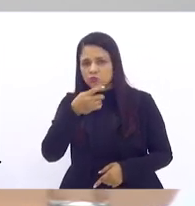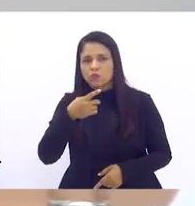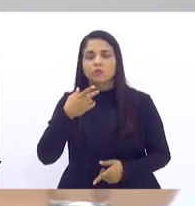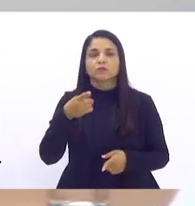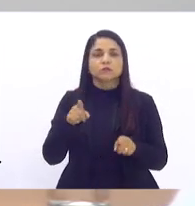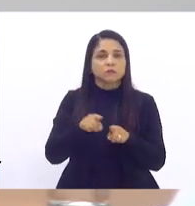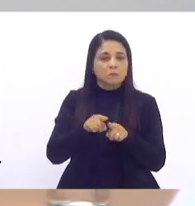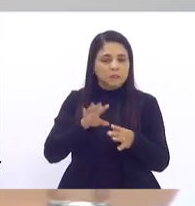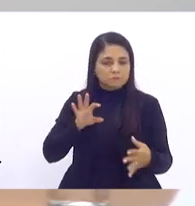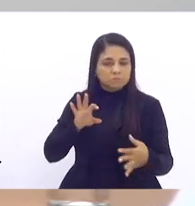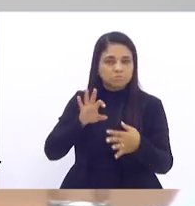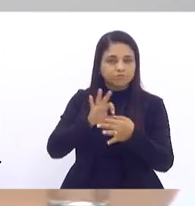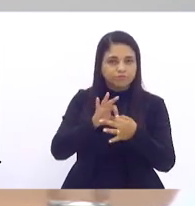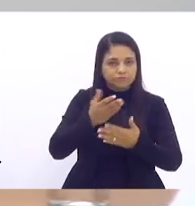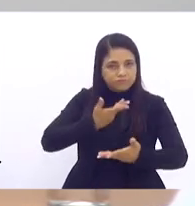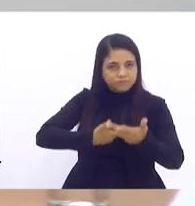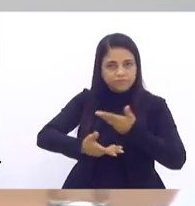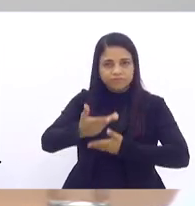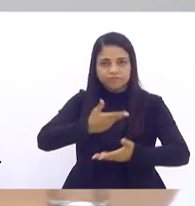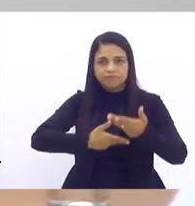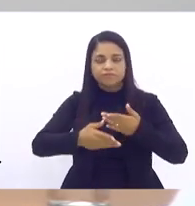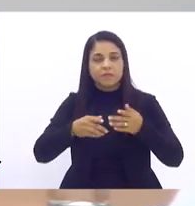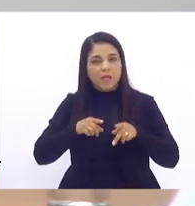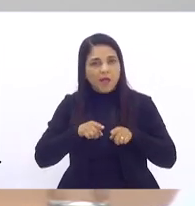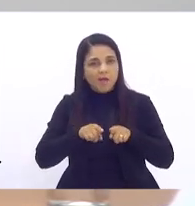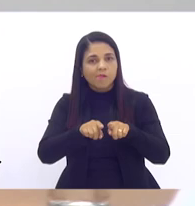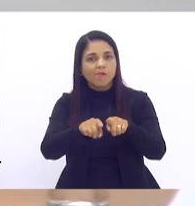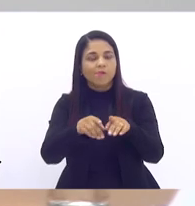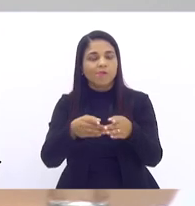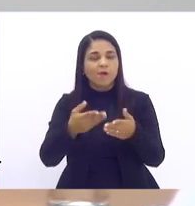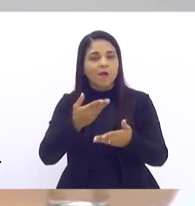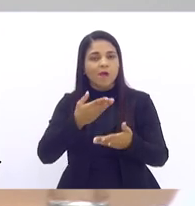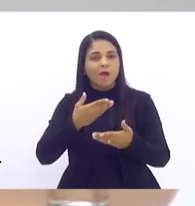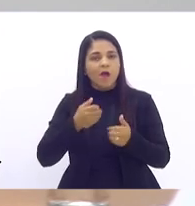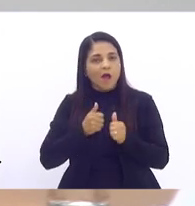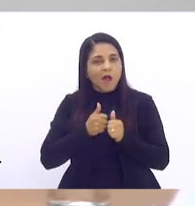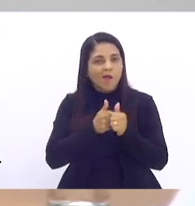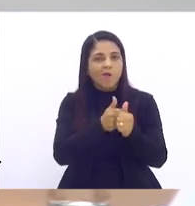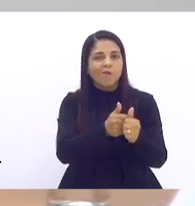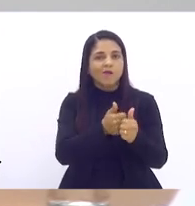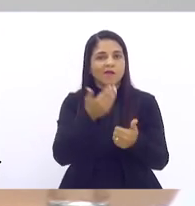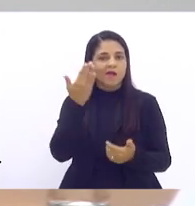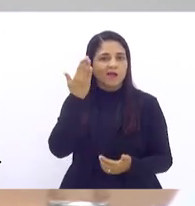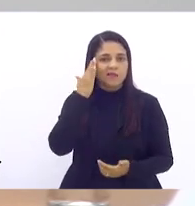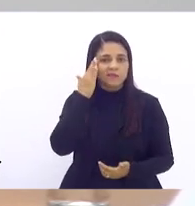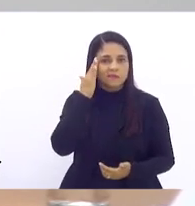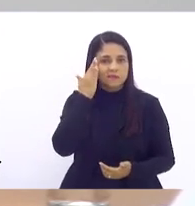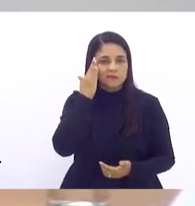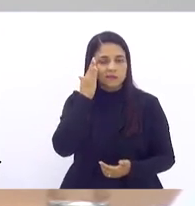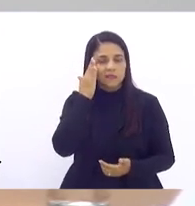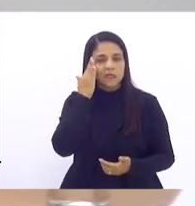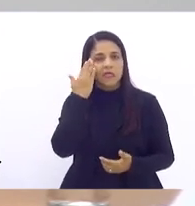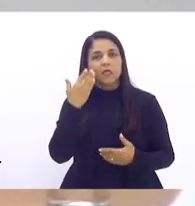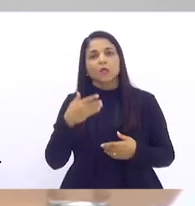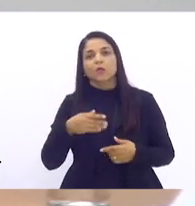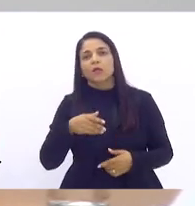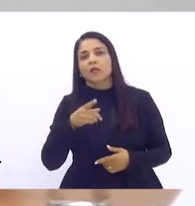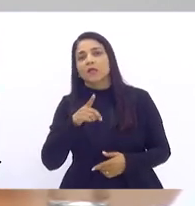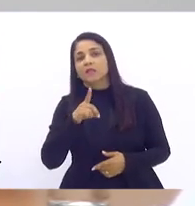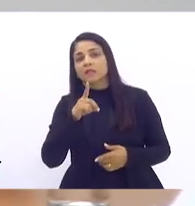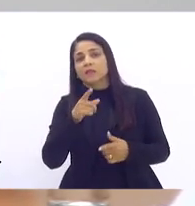todos juntos possam cobrar acompanhar entender quer dizer déficit primários